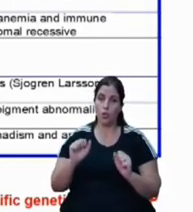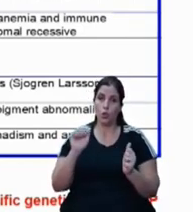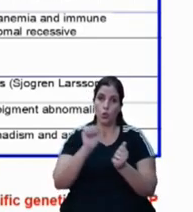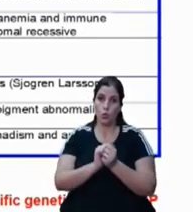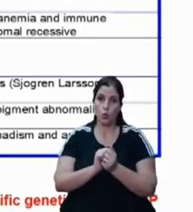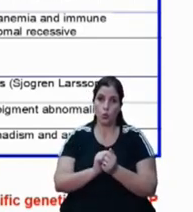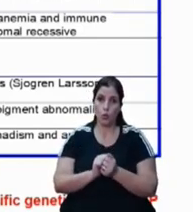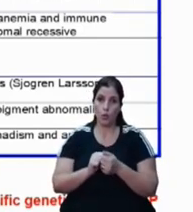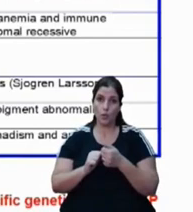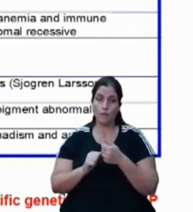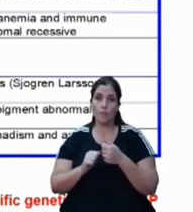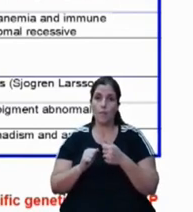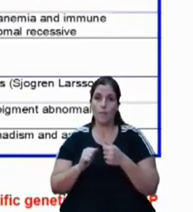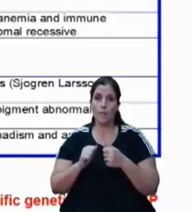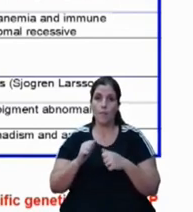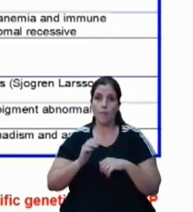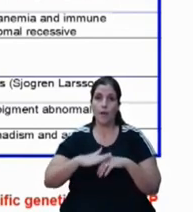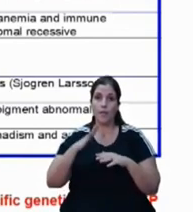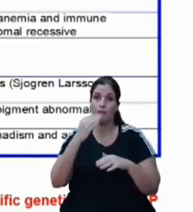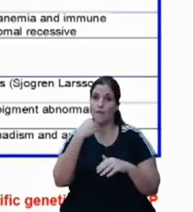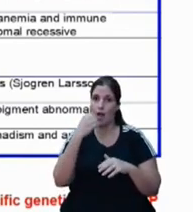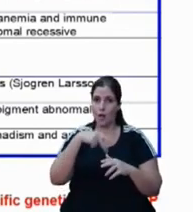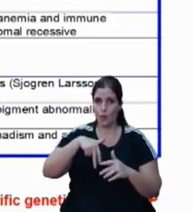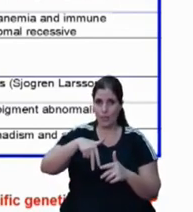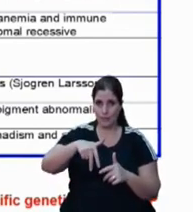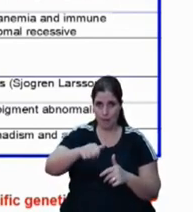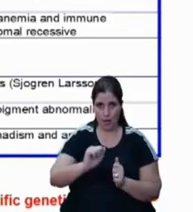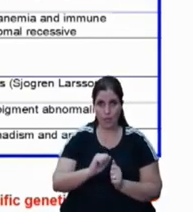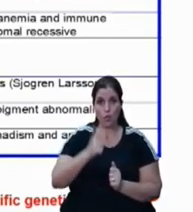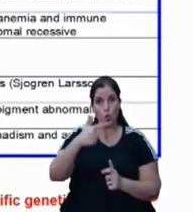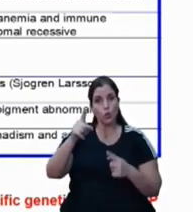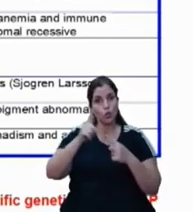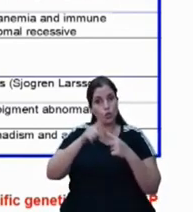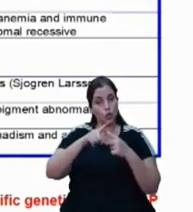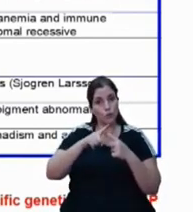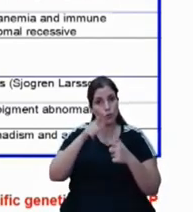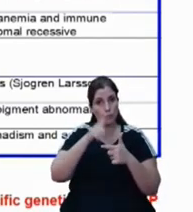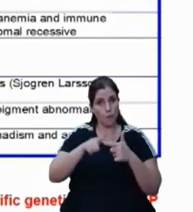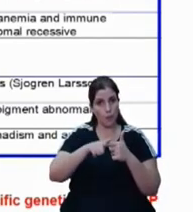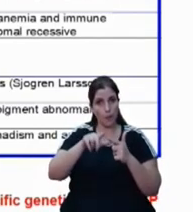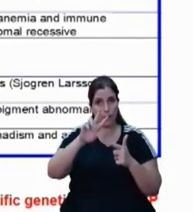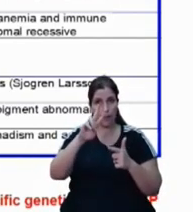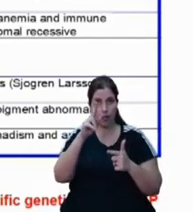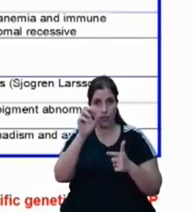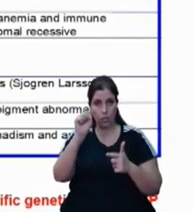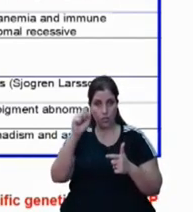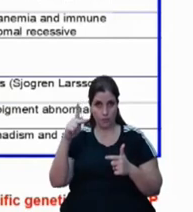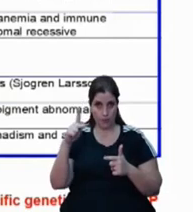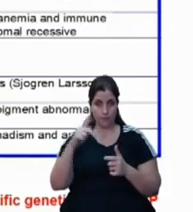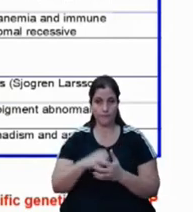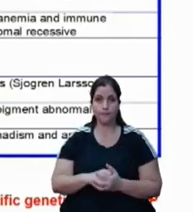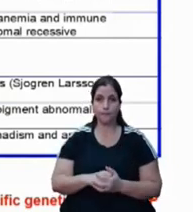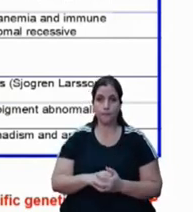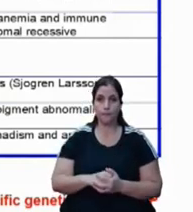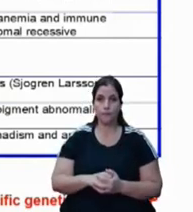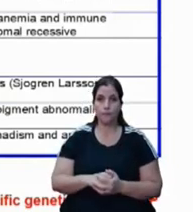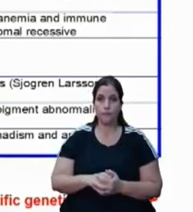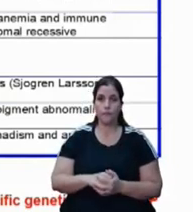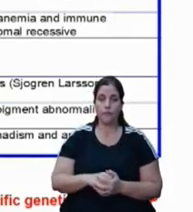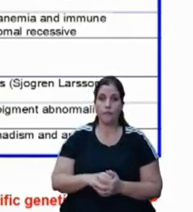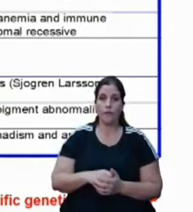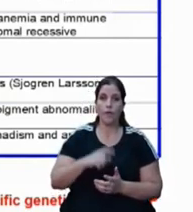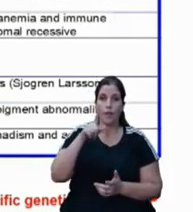a espasticidade e a fraqueza nas pernas, em vários tipos de síndromes de HSP. Este não é o caso da